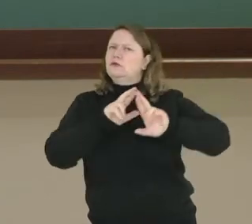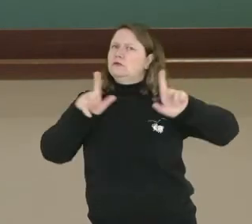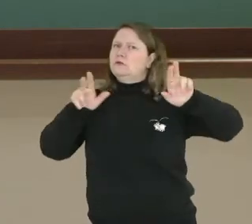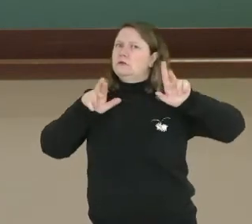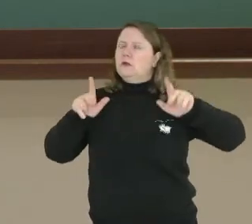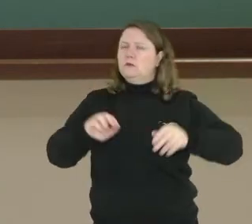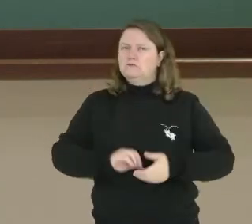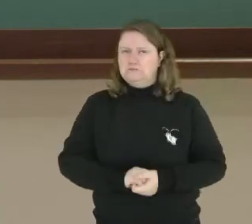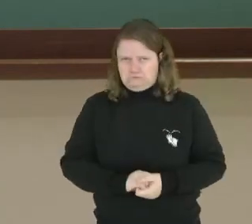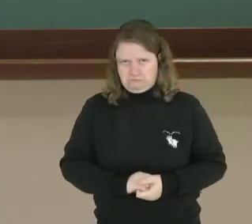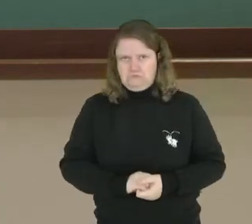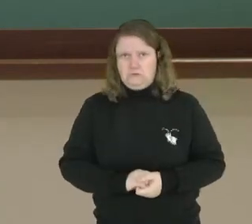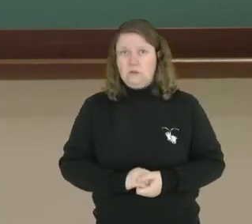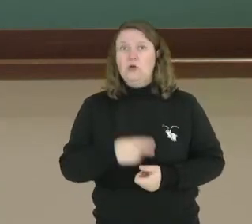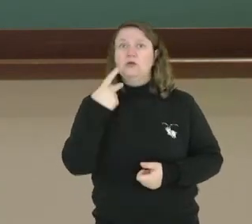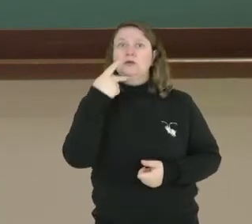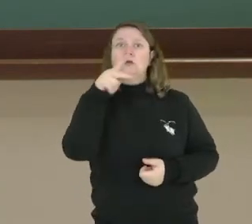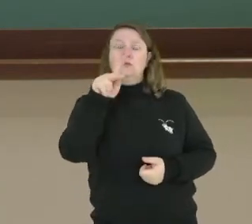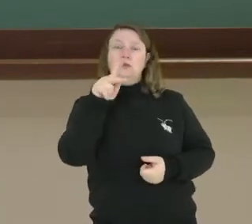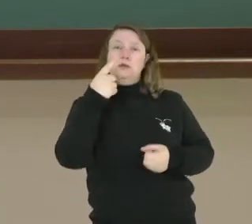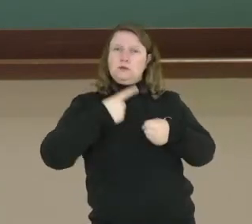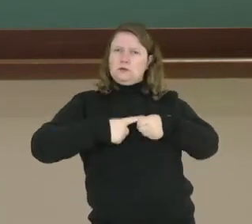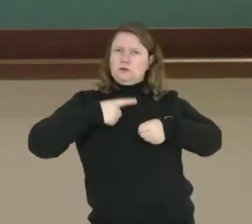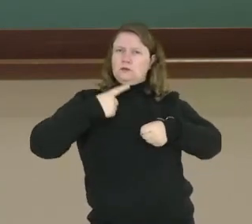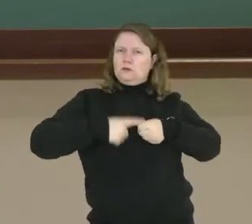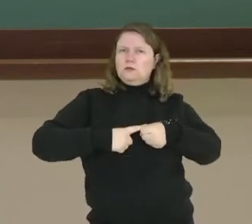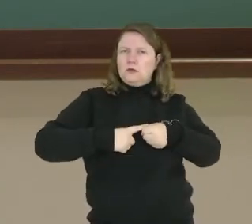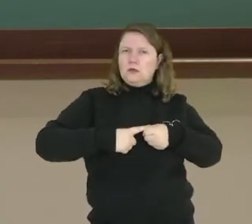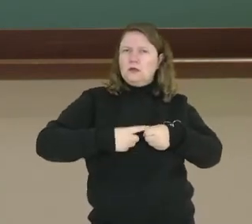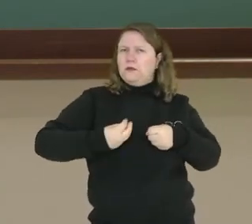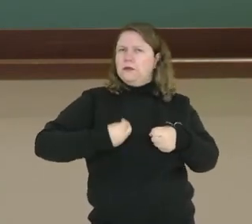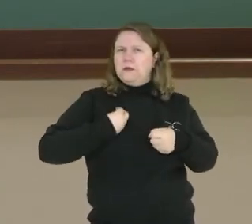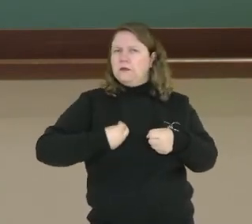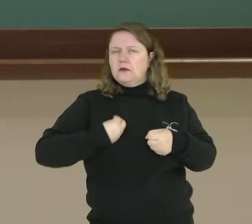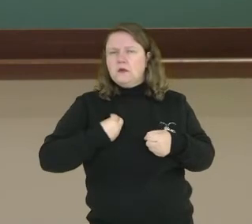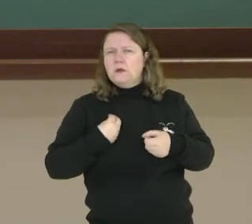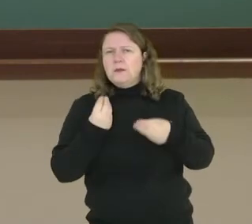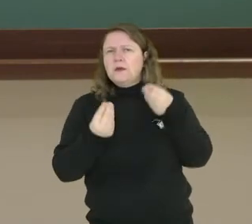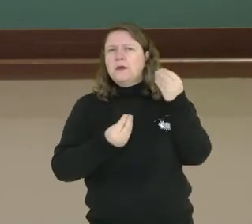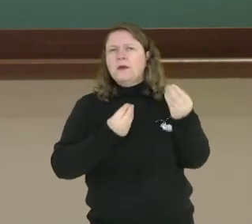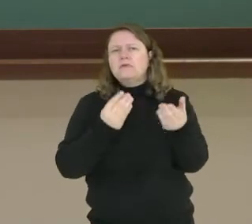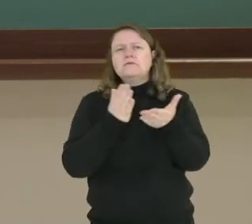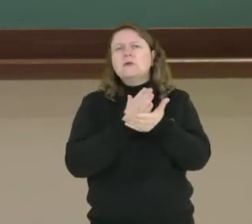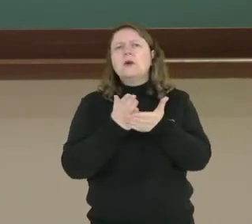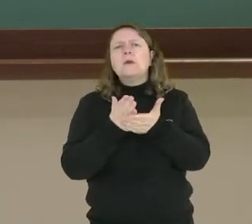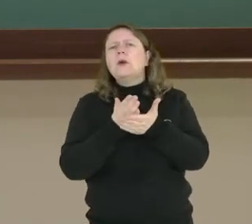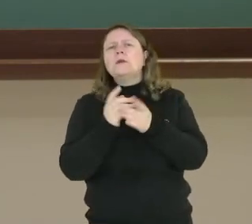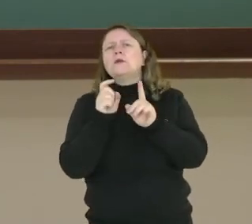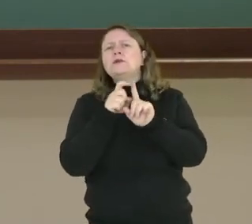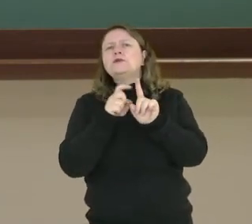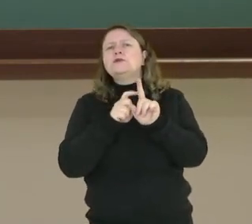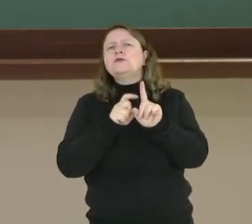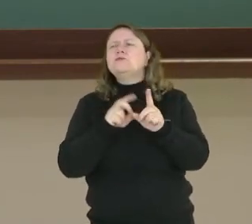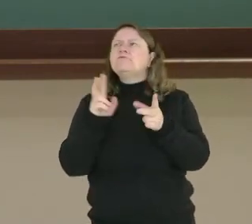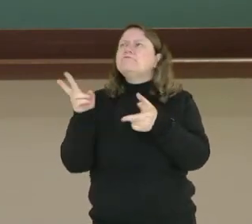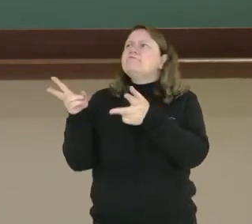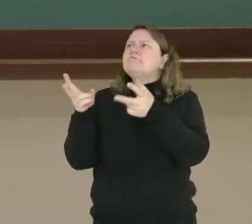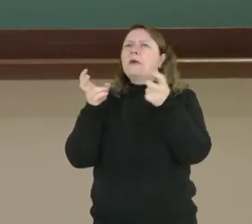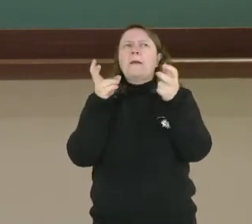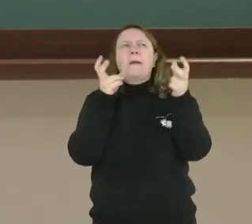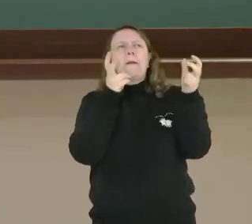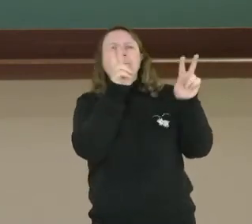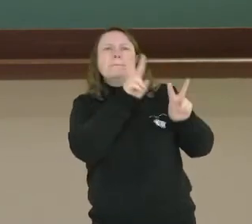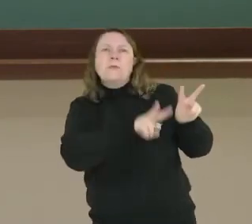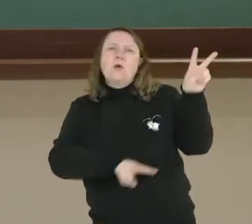identificar também no seu local de vivência, considerando essas divisões, que tipo de vegetação está presente. Então eram